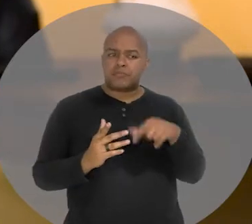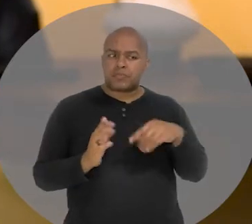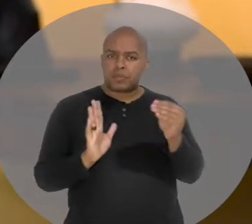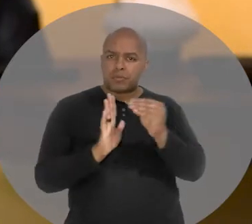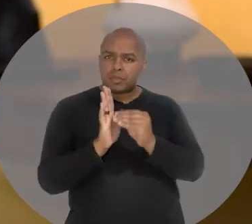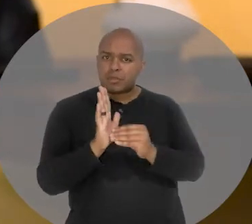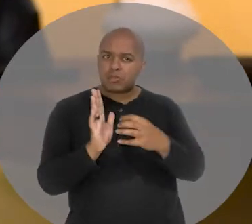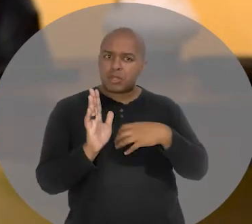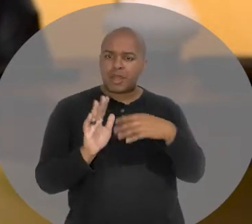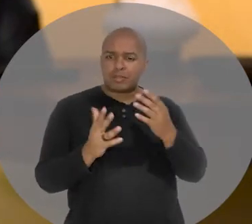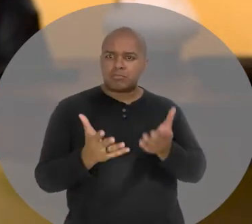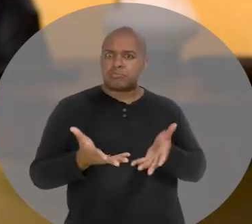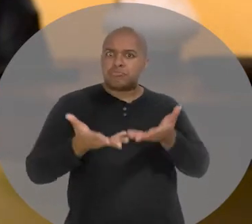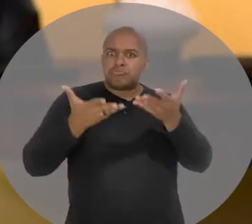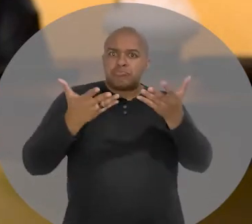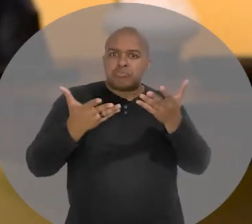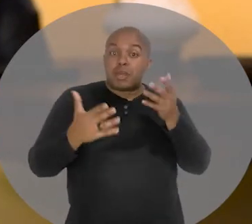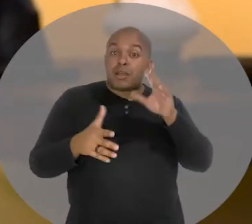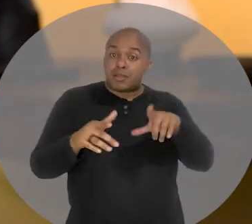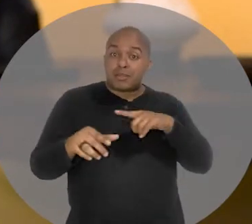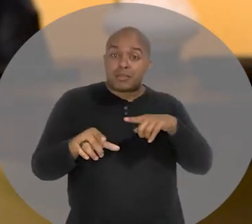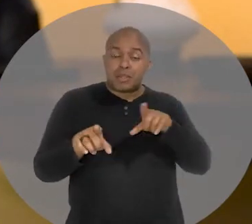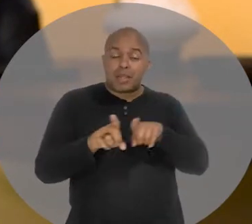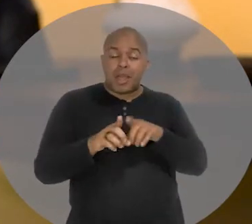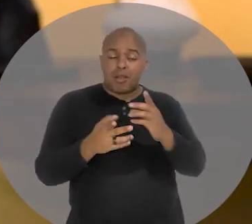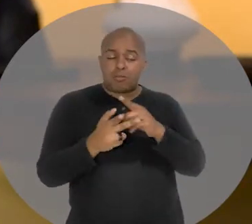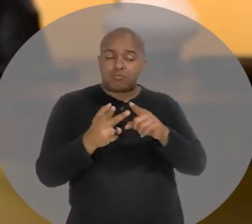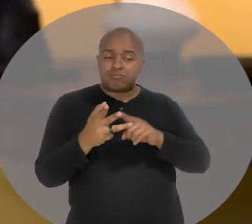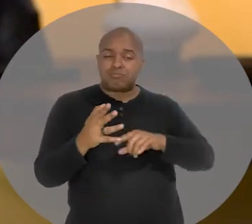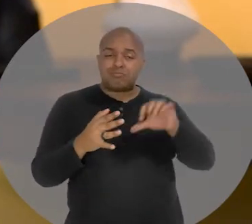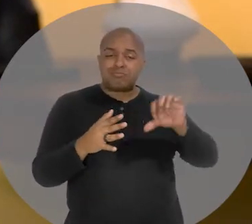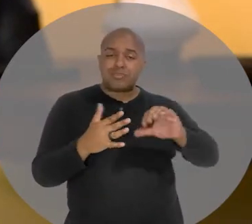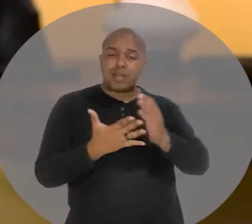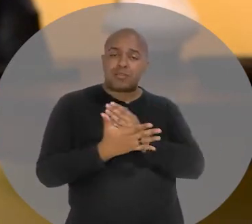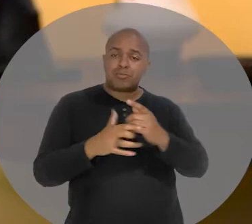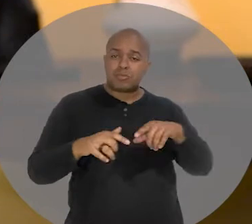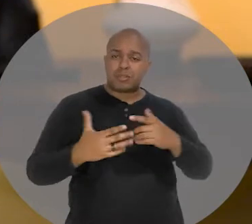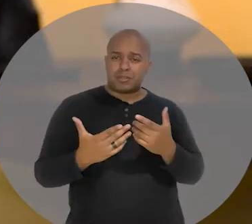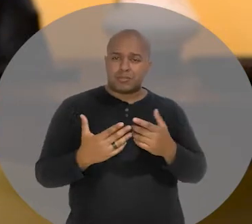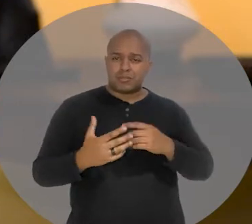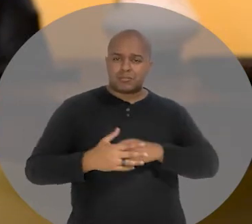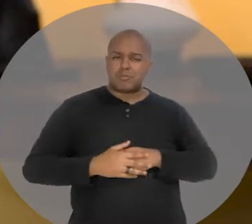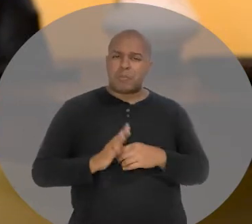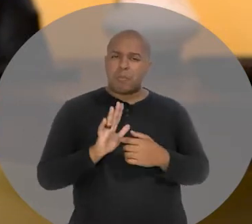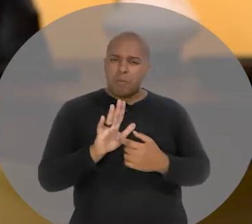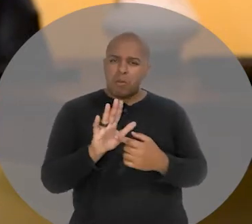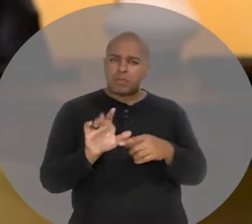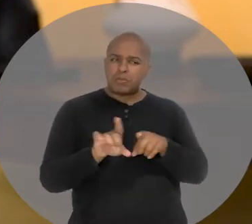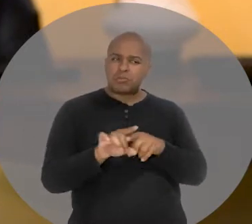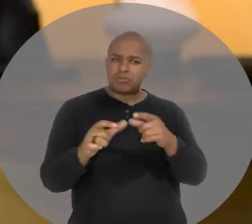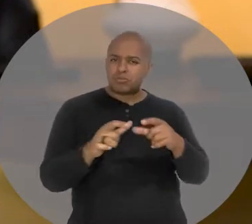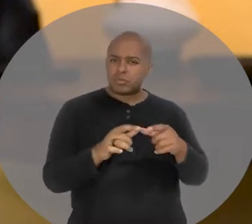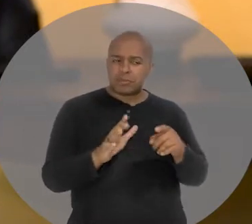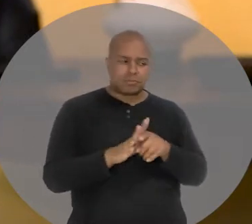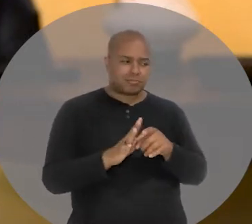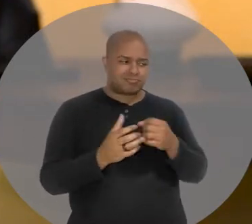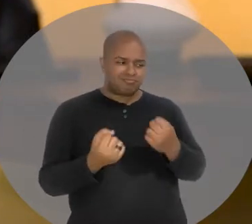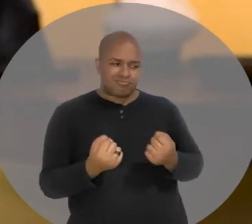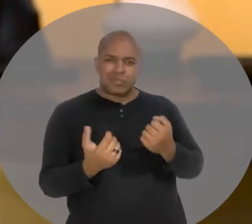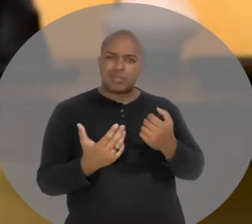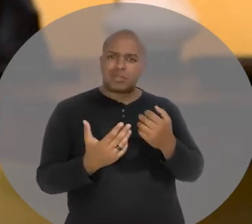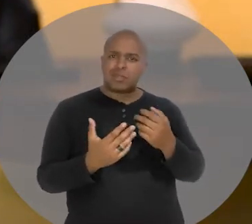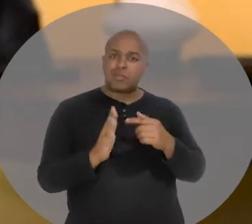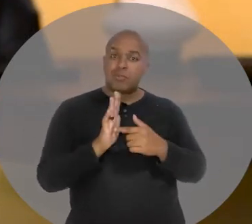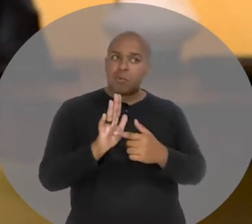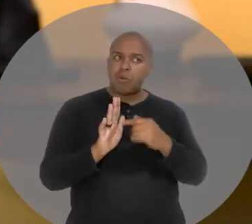forma enaltecida, ainda assim é um aspecto negativo, pois, como eu vinha falando, mostra um lugar de peso, um lugar de destaque,